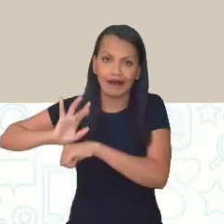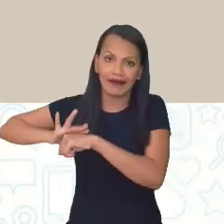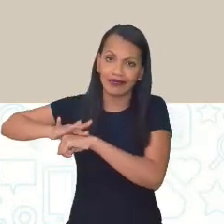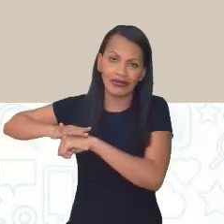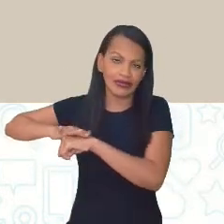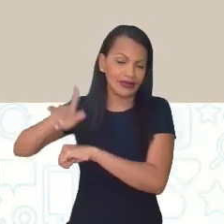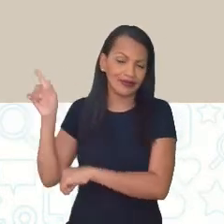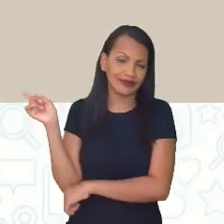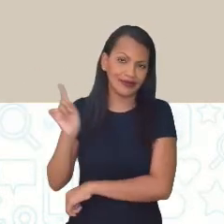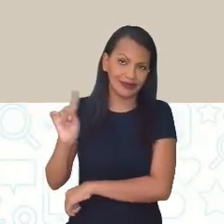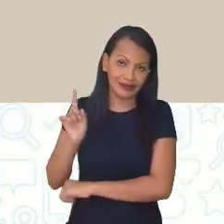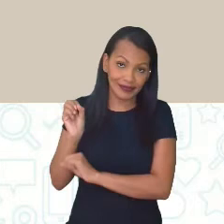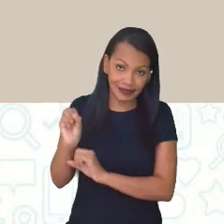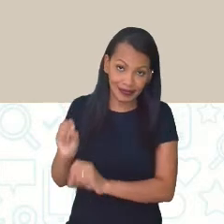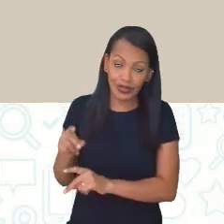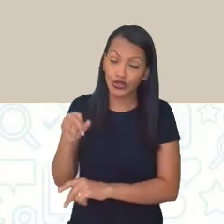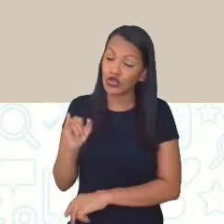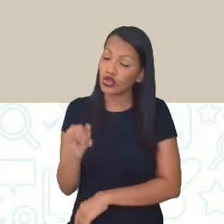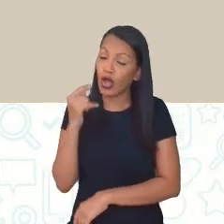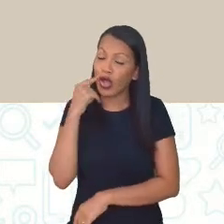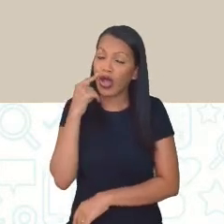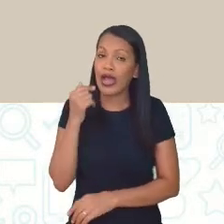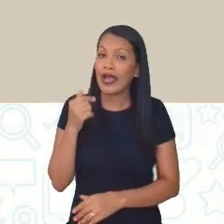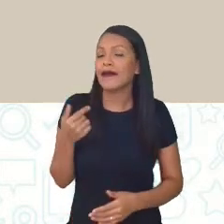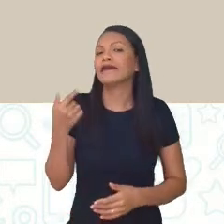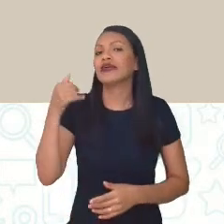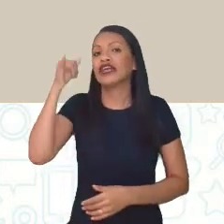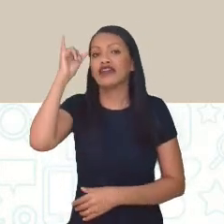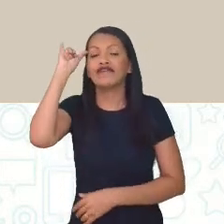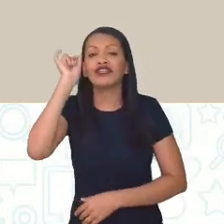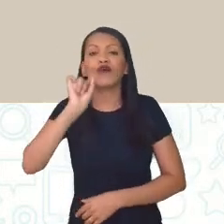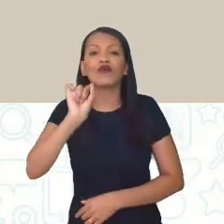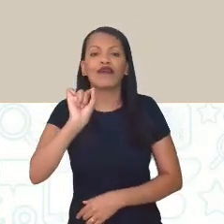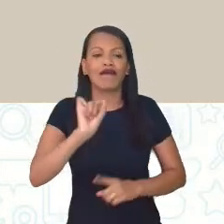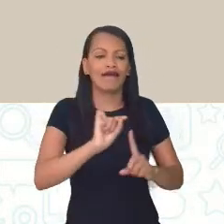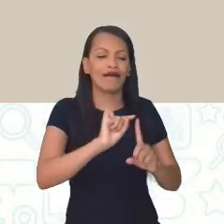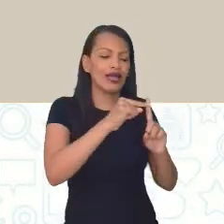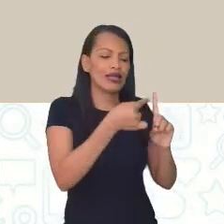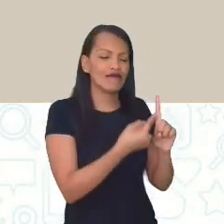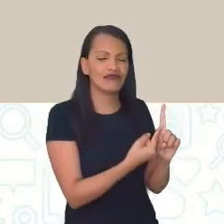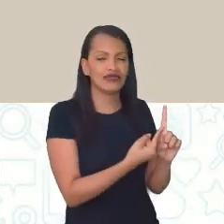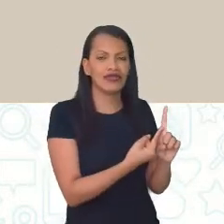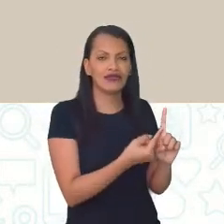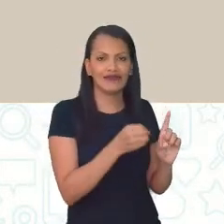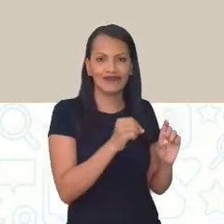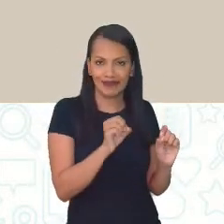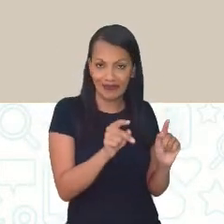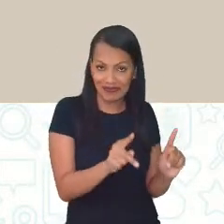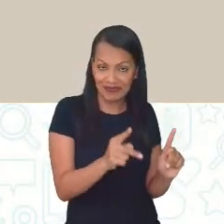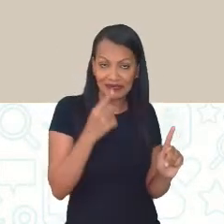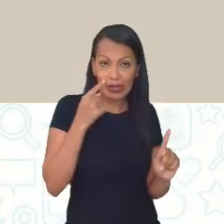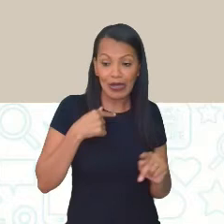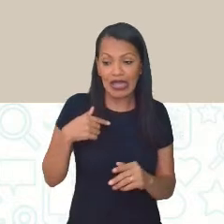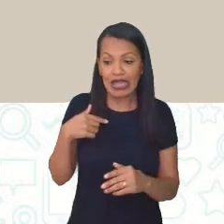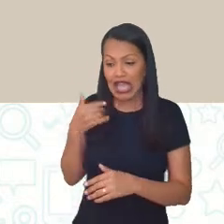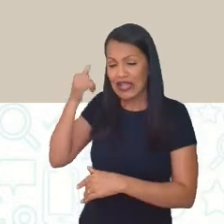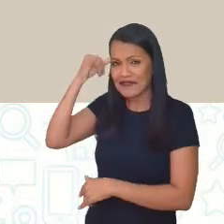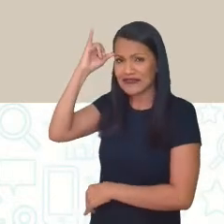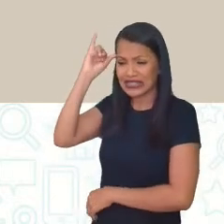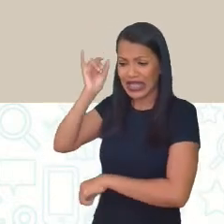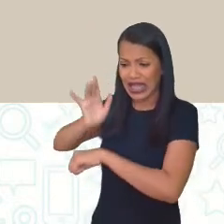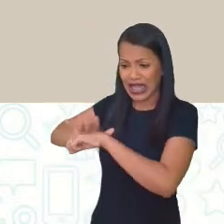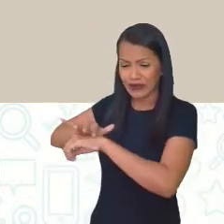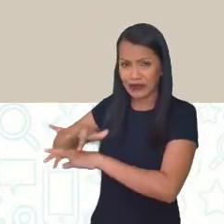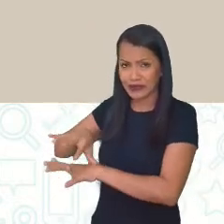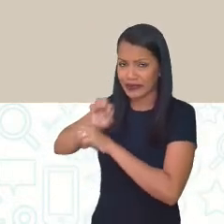infecções sexualmente transmissíveis. Só vai impedir a gravidez indesejada, mas não vai evitar a